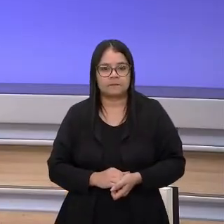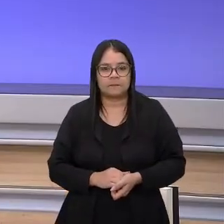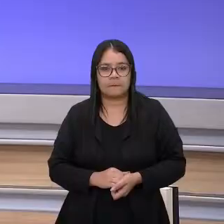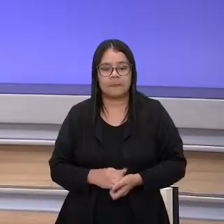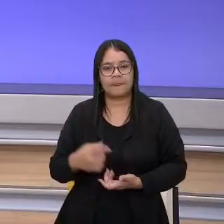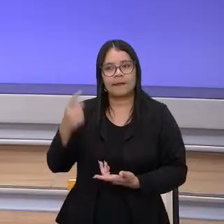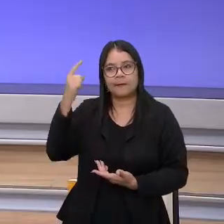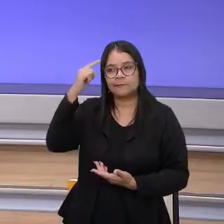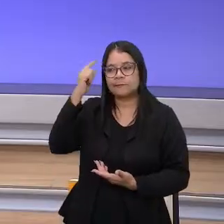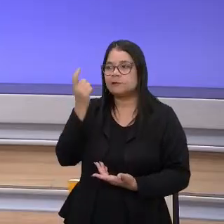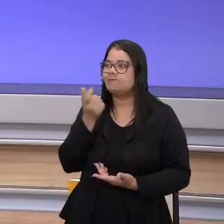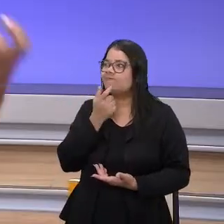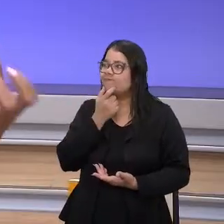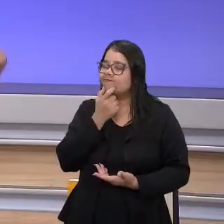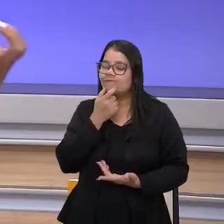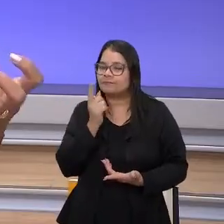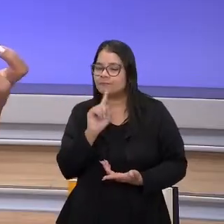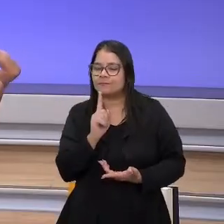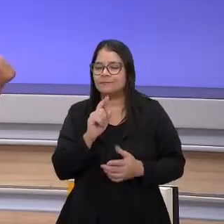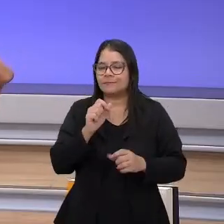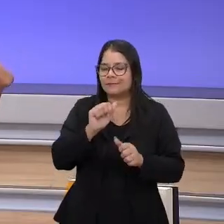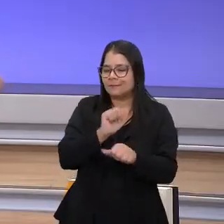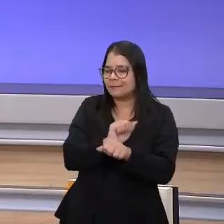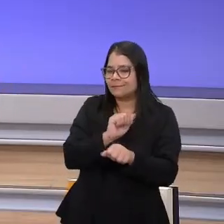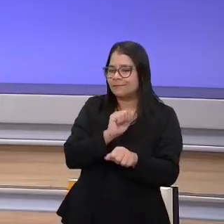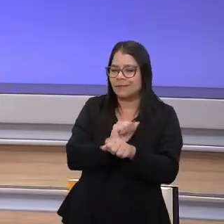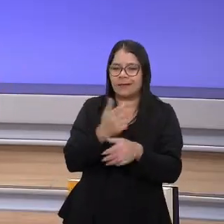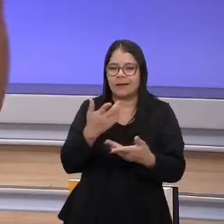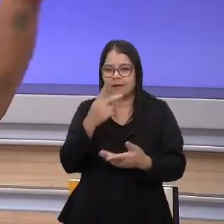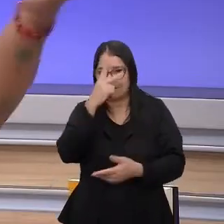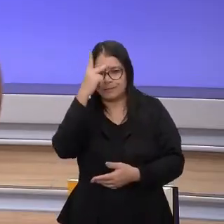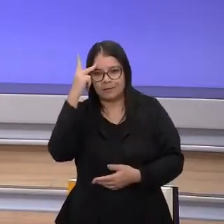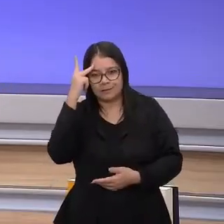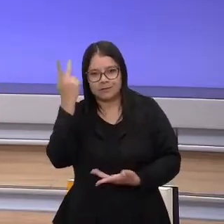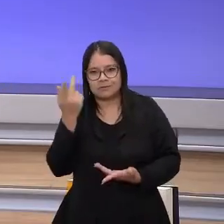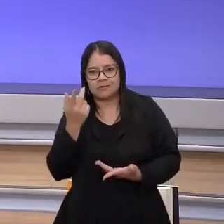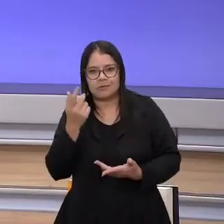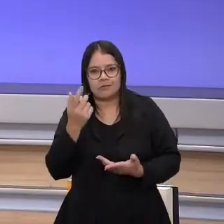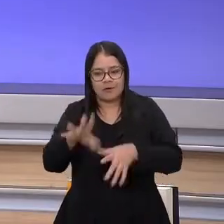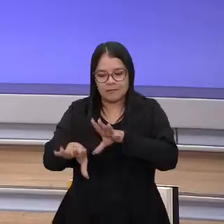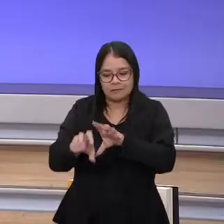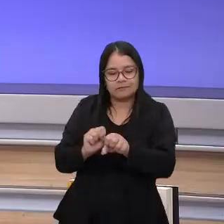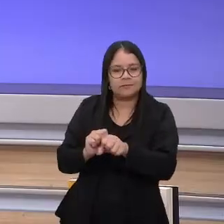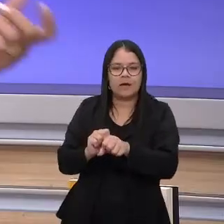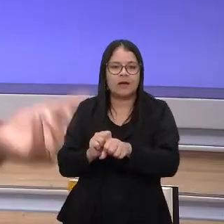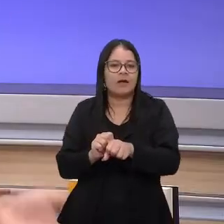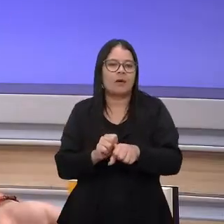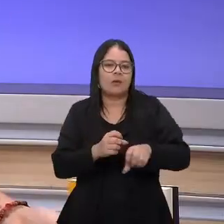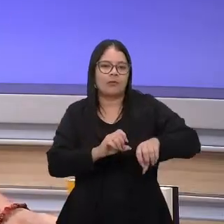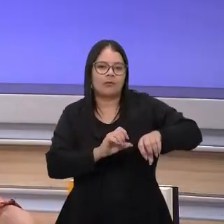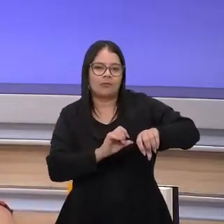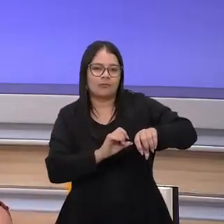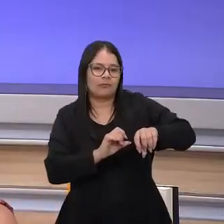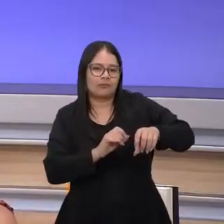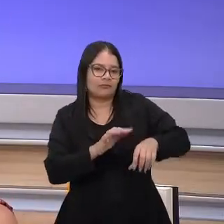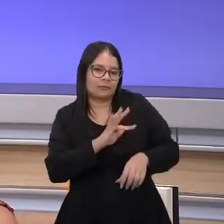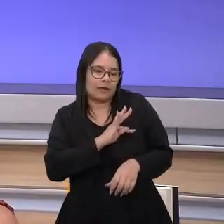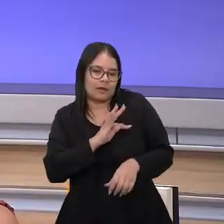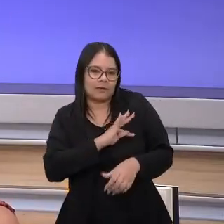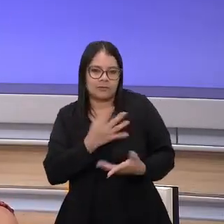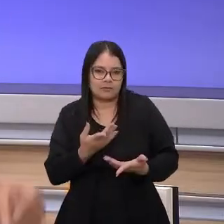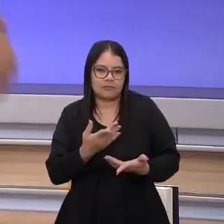Eu penso na questão de não esperar uma pessoa se tornar um técnico ambiental ou um biólogo para saber destinar esse